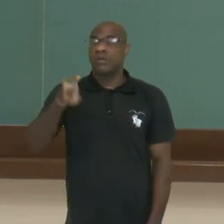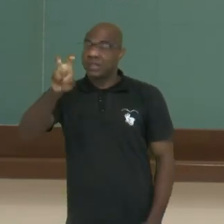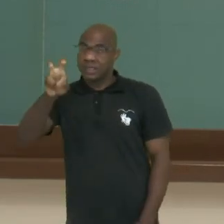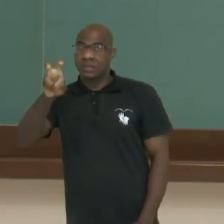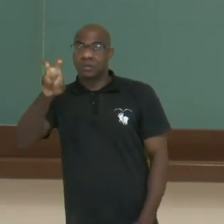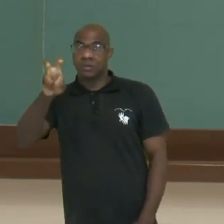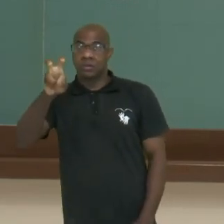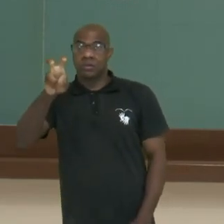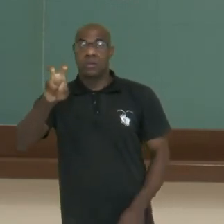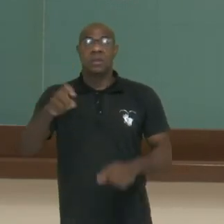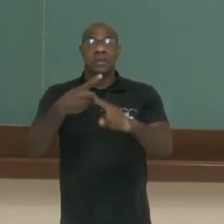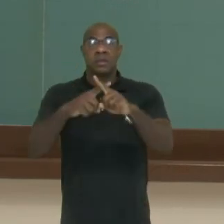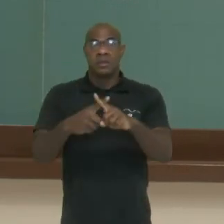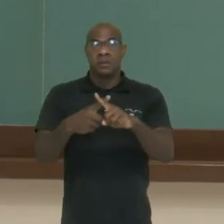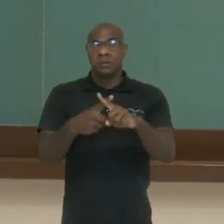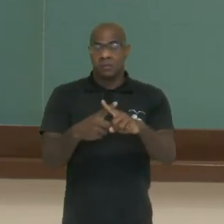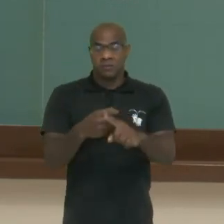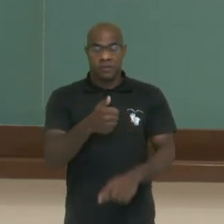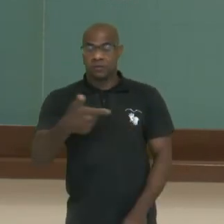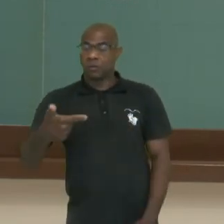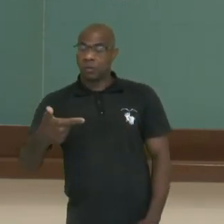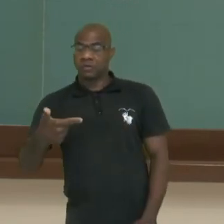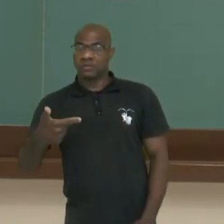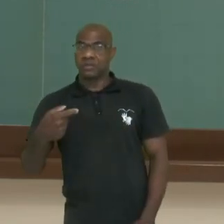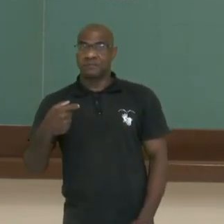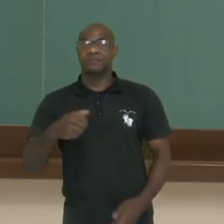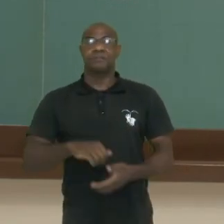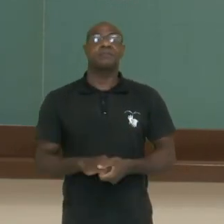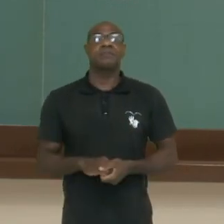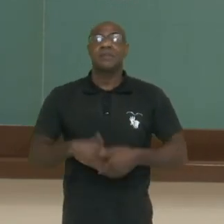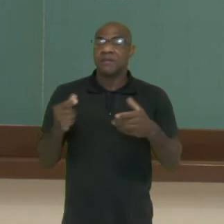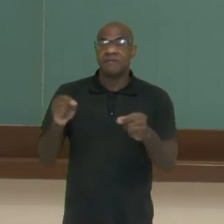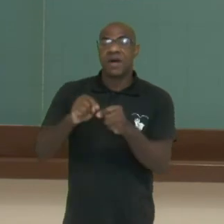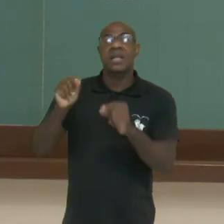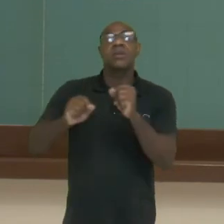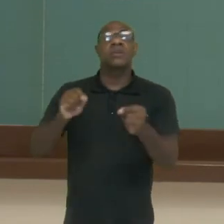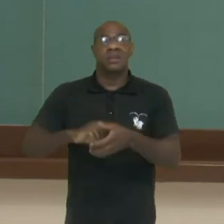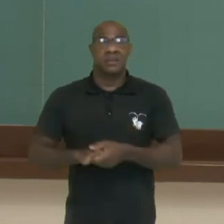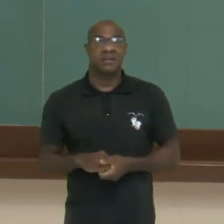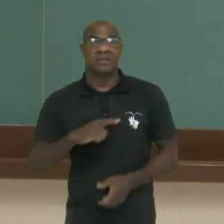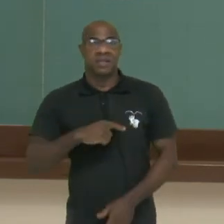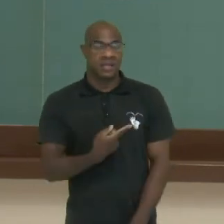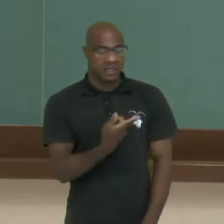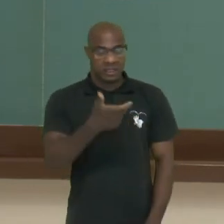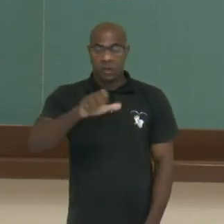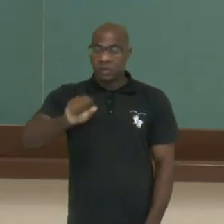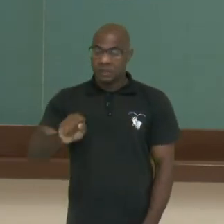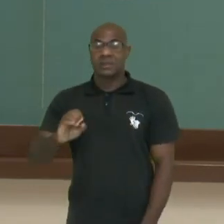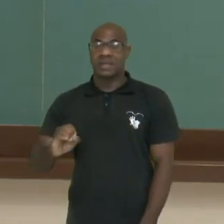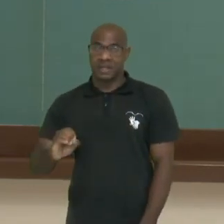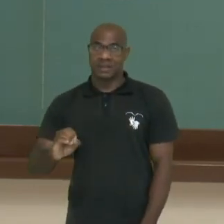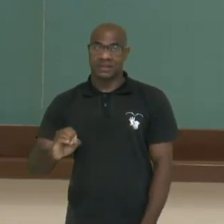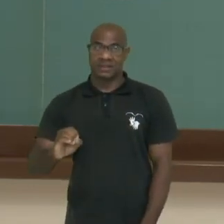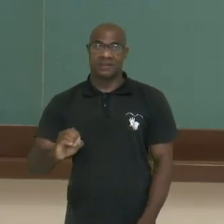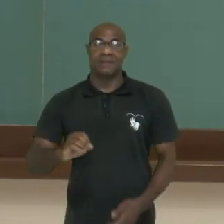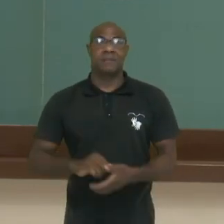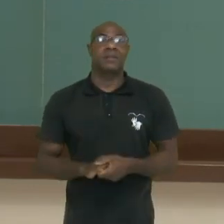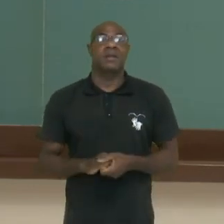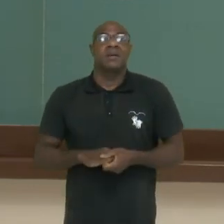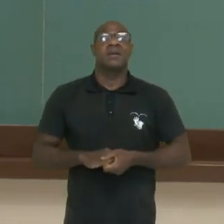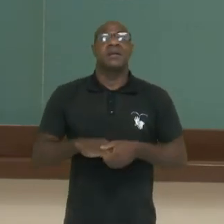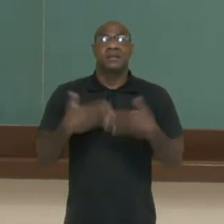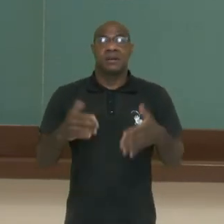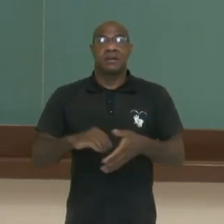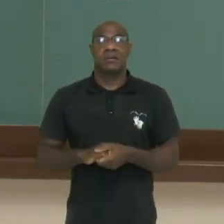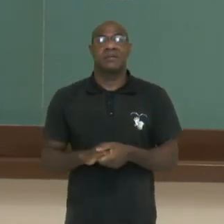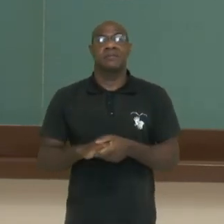1,5 de 1 hora vezes 12. Fazendo isso, nós vamos ter lá 180, né? Mas lembra da vírgula, tá?